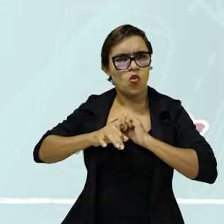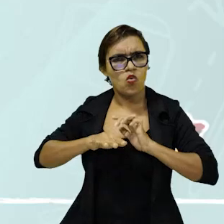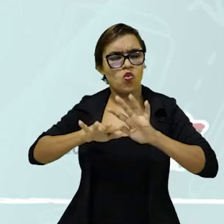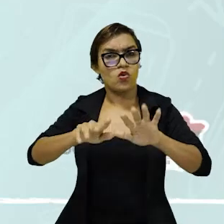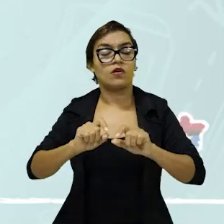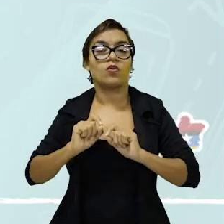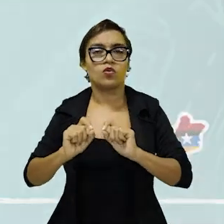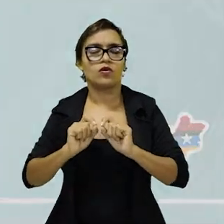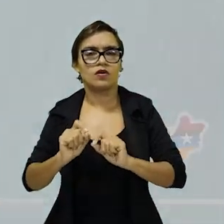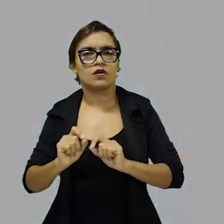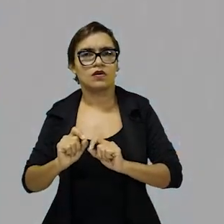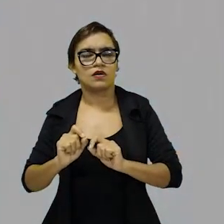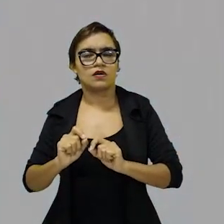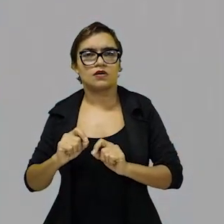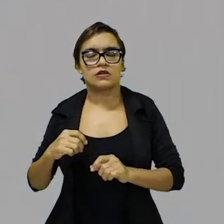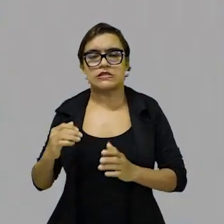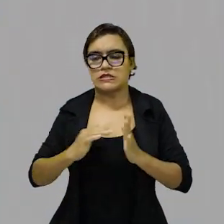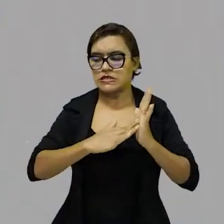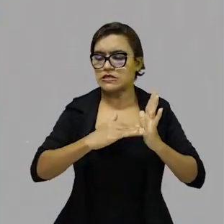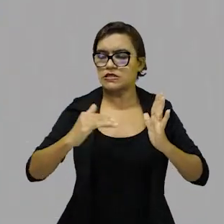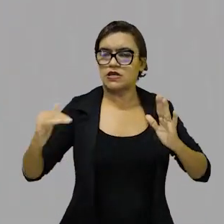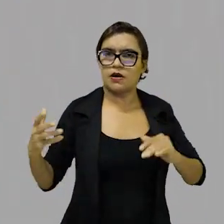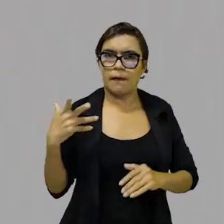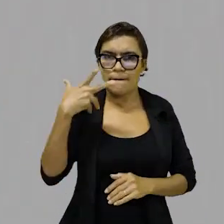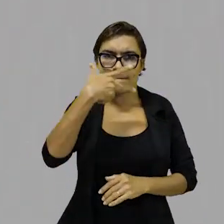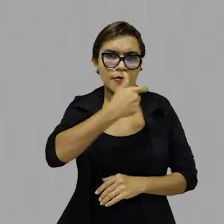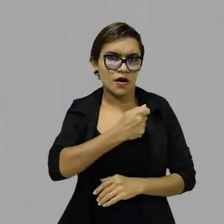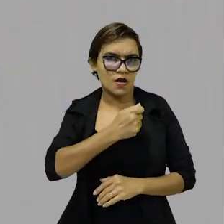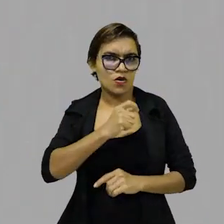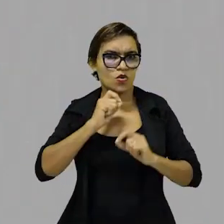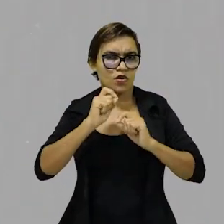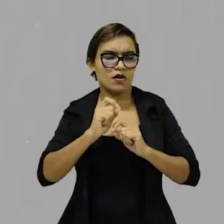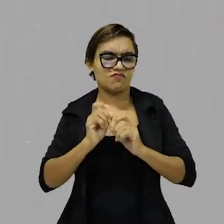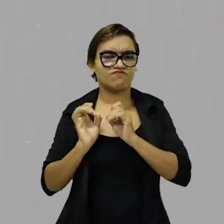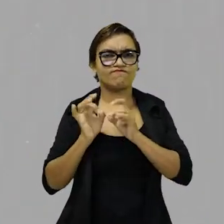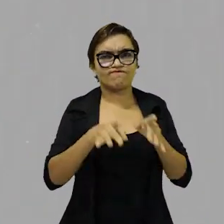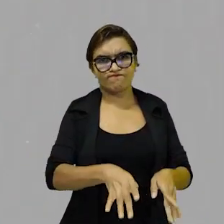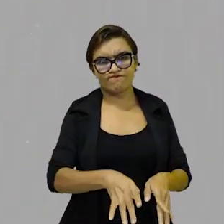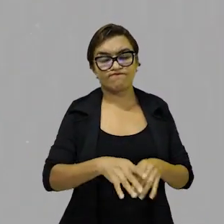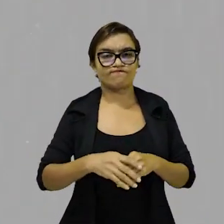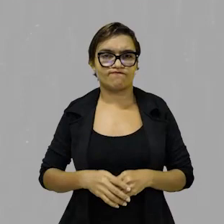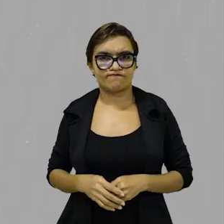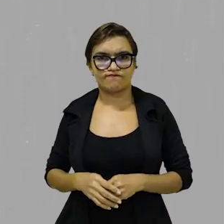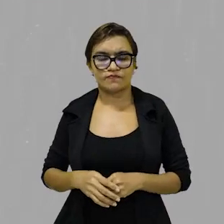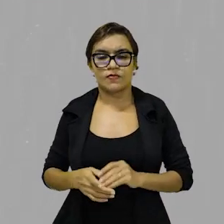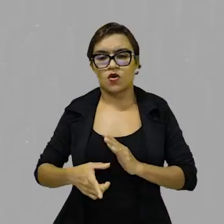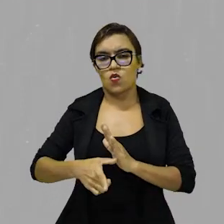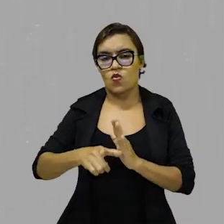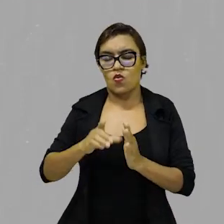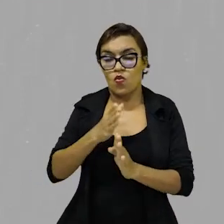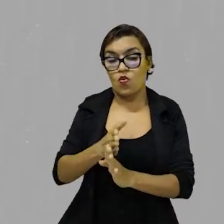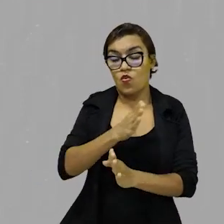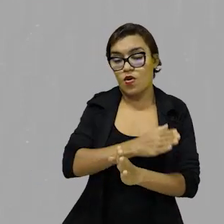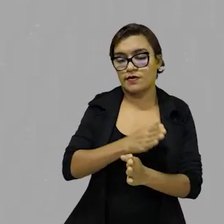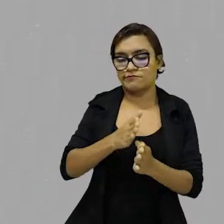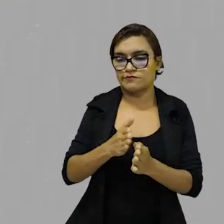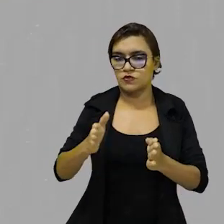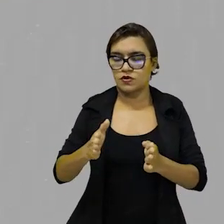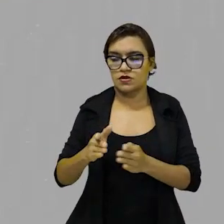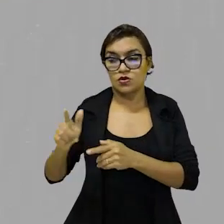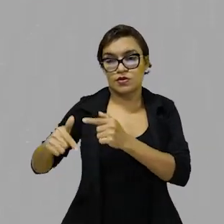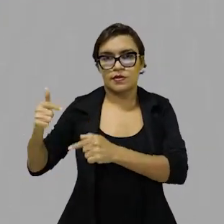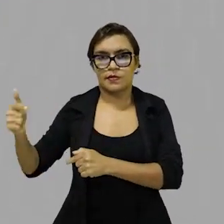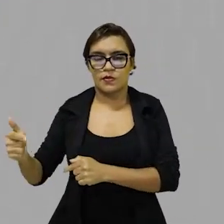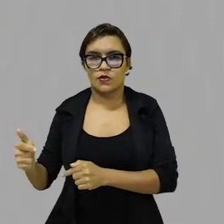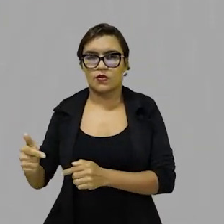o que é considerado esteticamente belo é descartado. O antes, o durante e depois da Primeira Guerra Mundial,